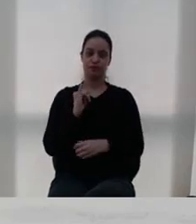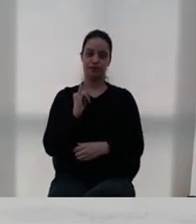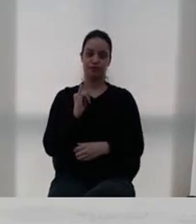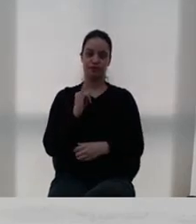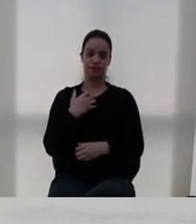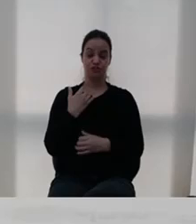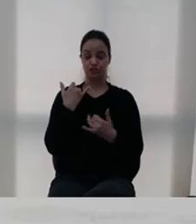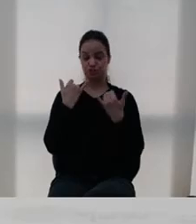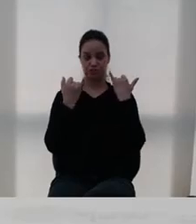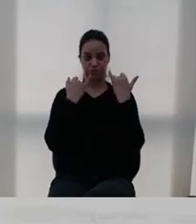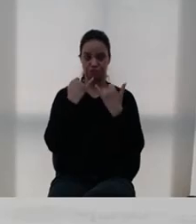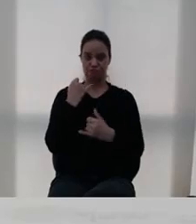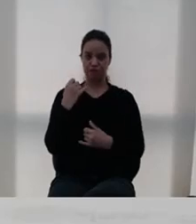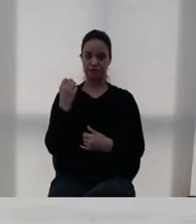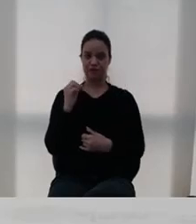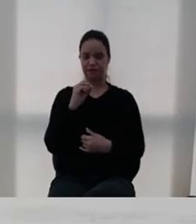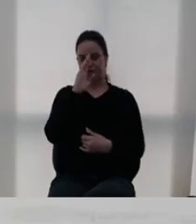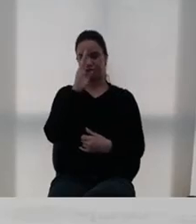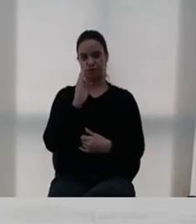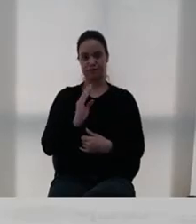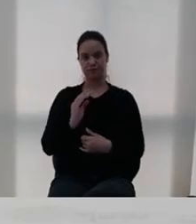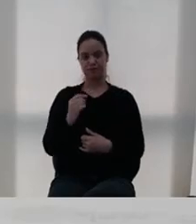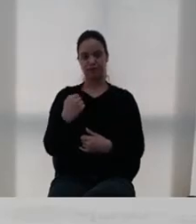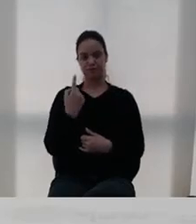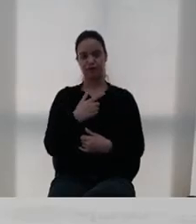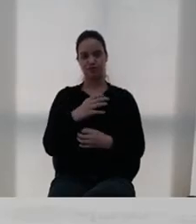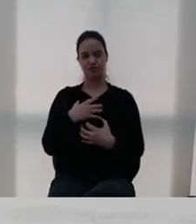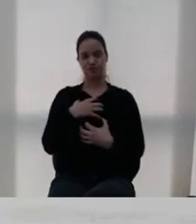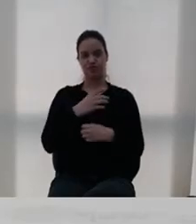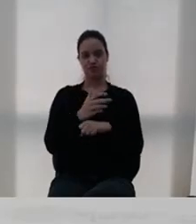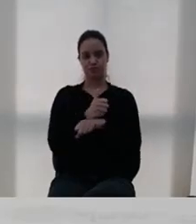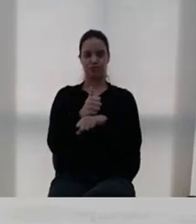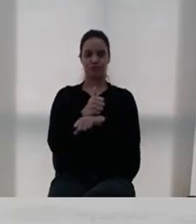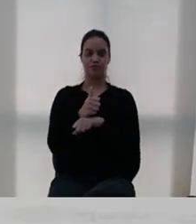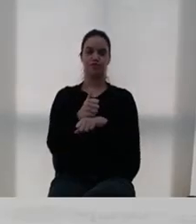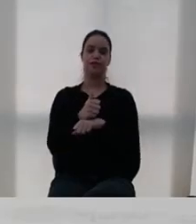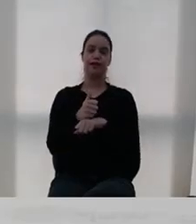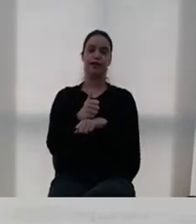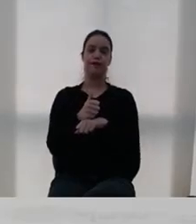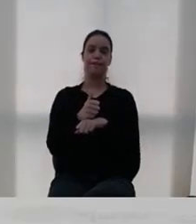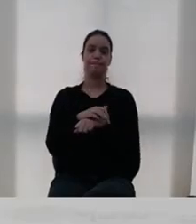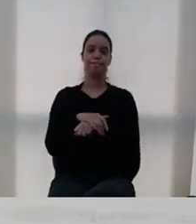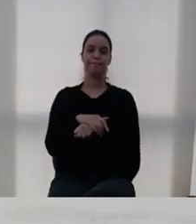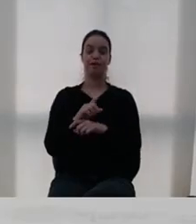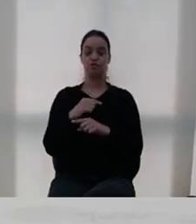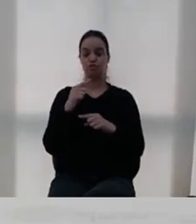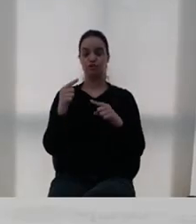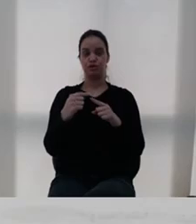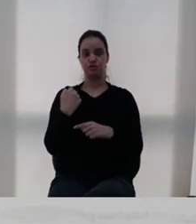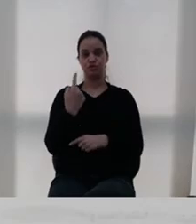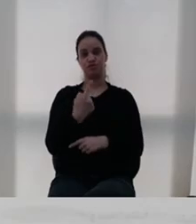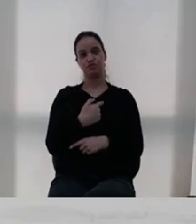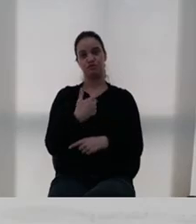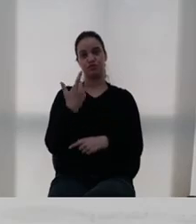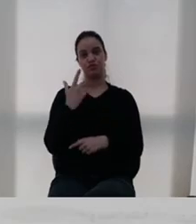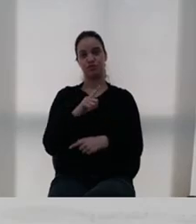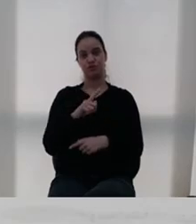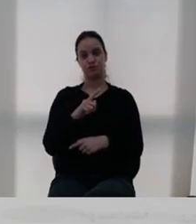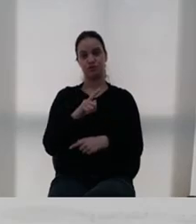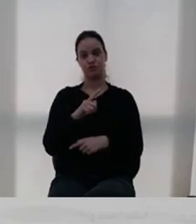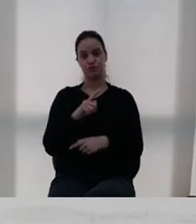com informações sempre também foi uma premissa dessa gestão, de forma profissional, de forma pragmática, para que nós não tenhamos, de